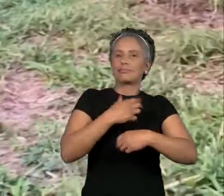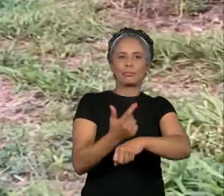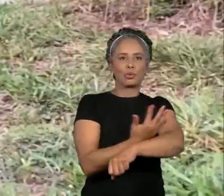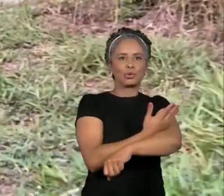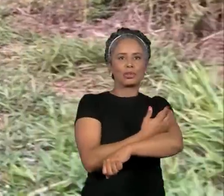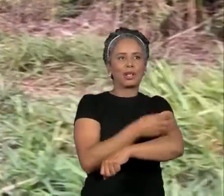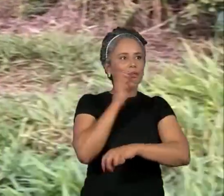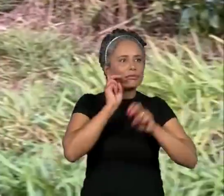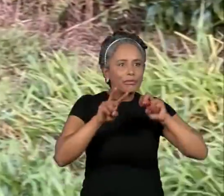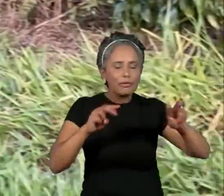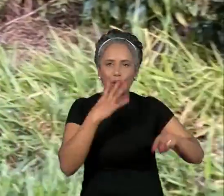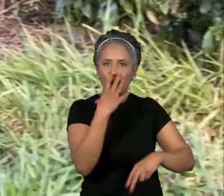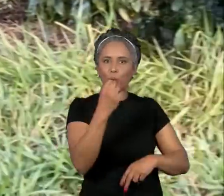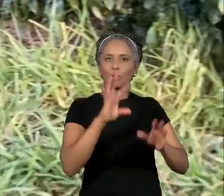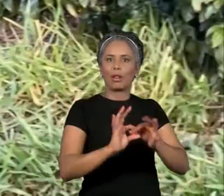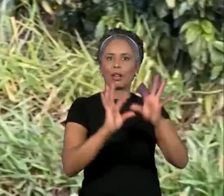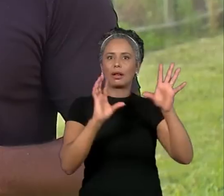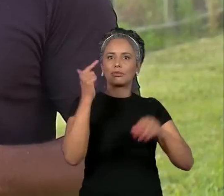livre novamente.